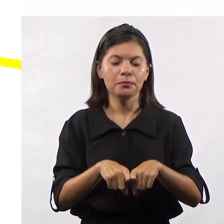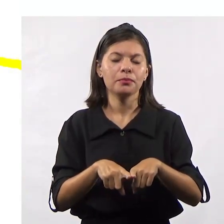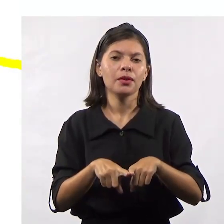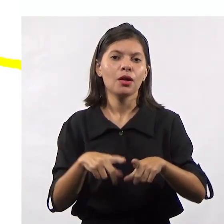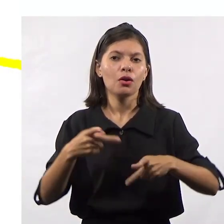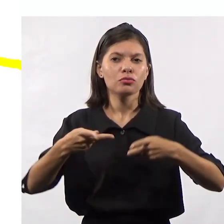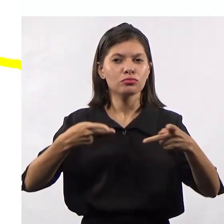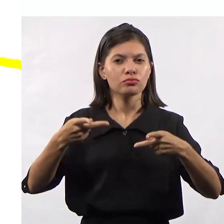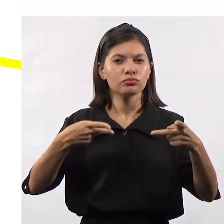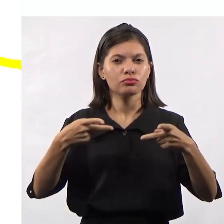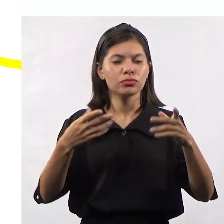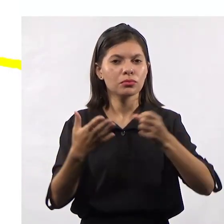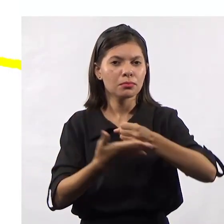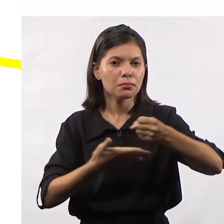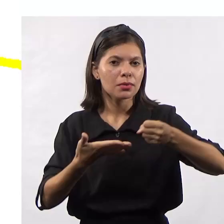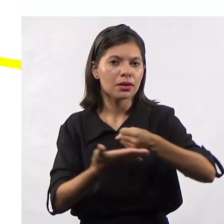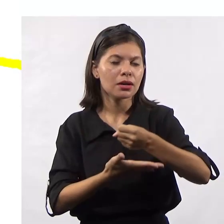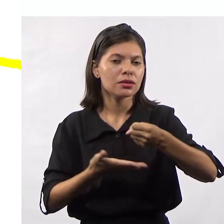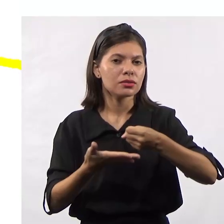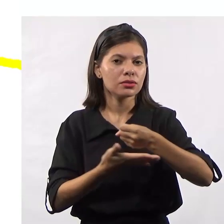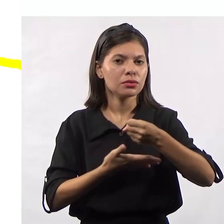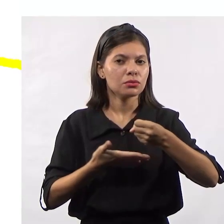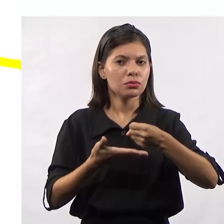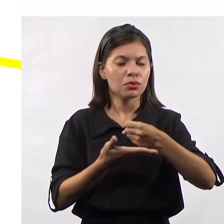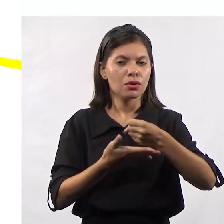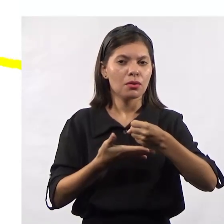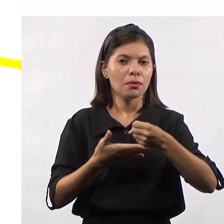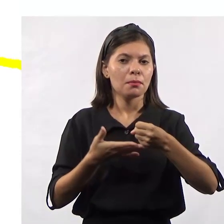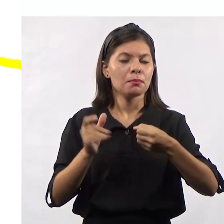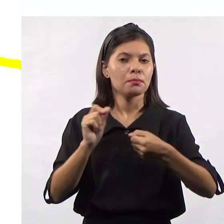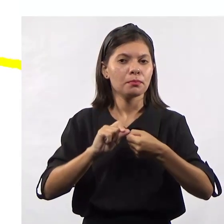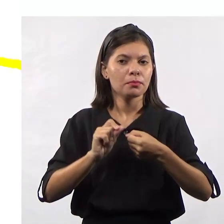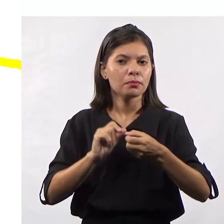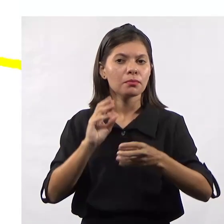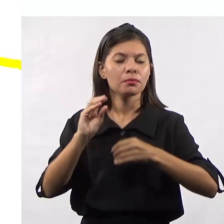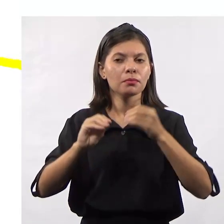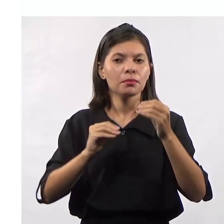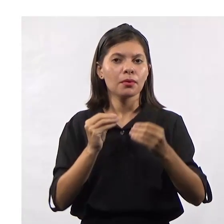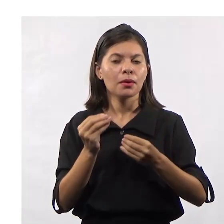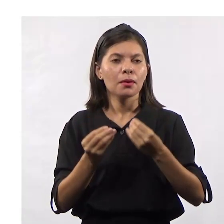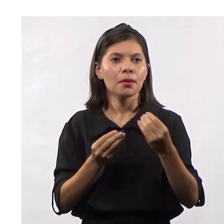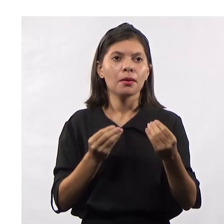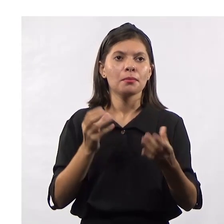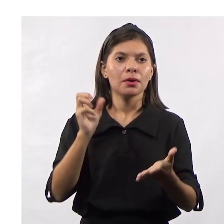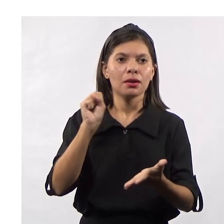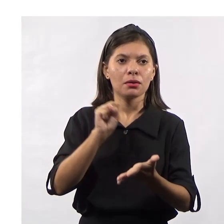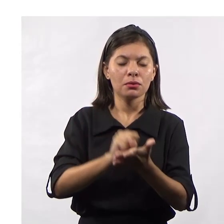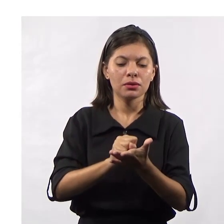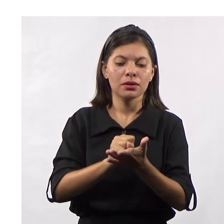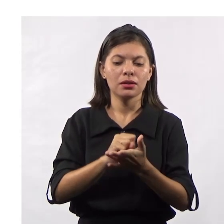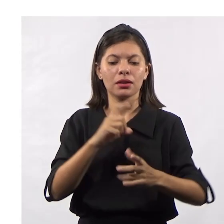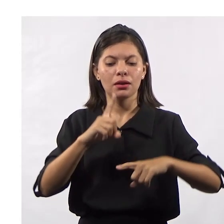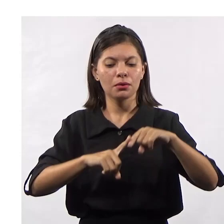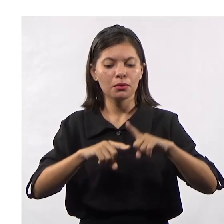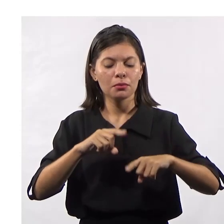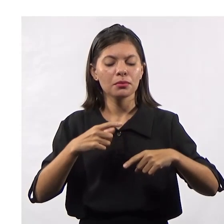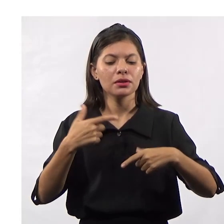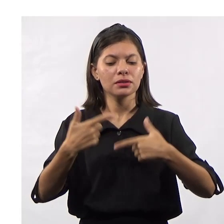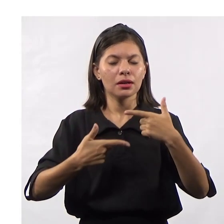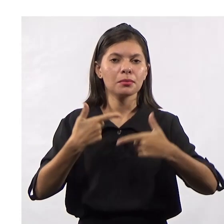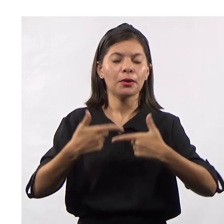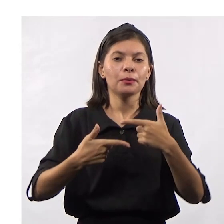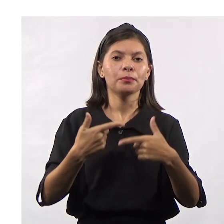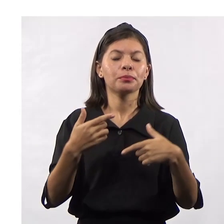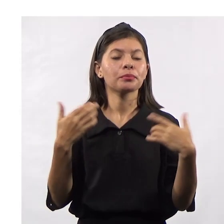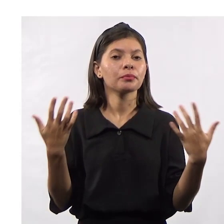caso, um projeto básico e executivo necessário para a contratação de obras e serviços, tá bom?